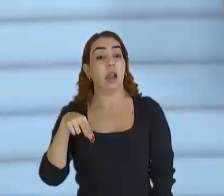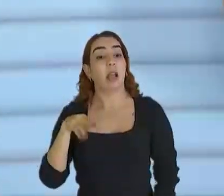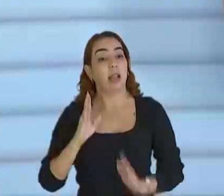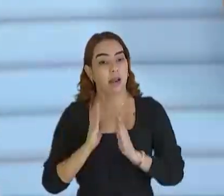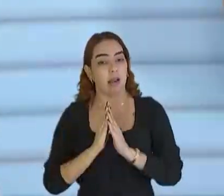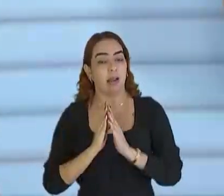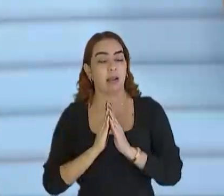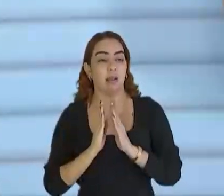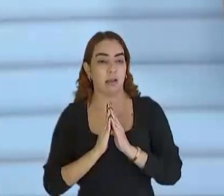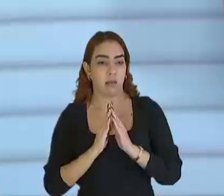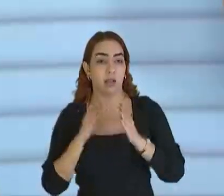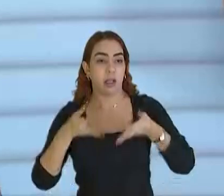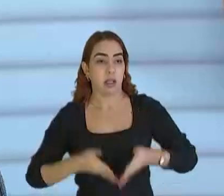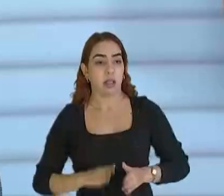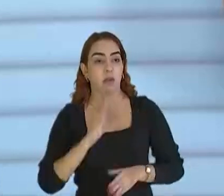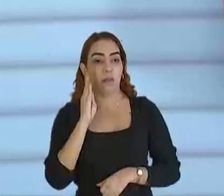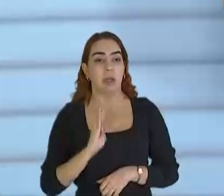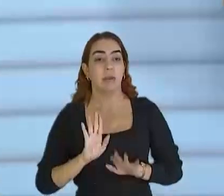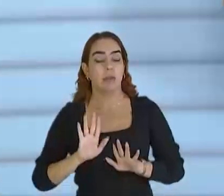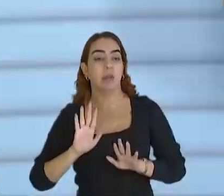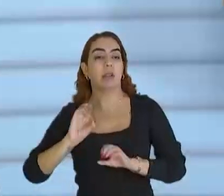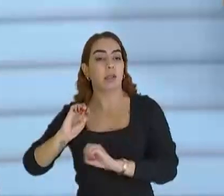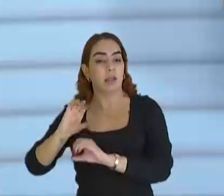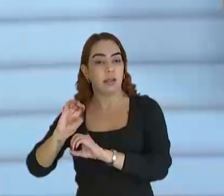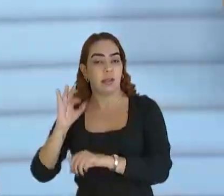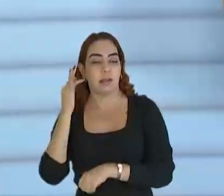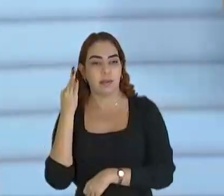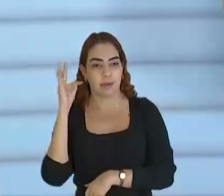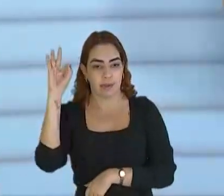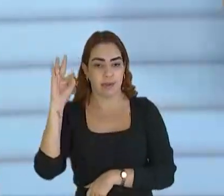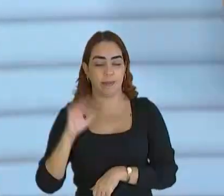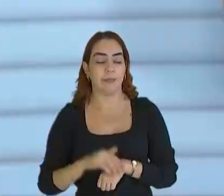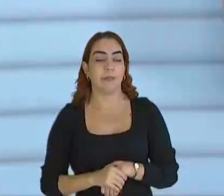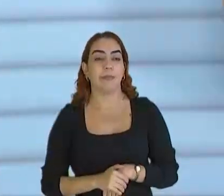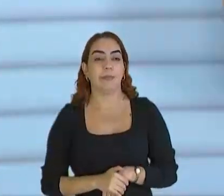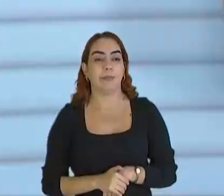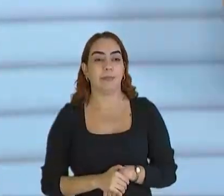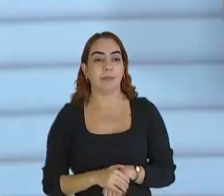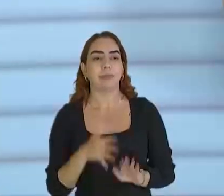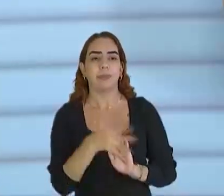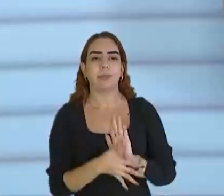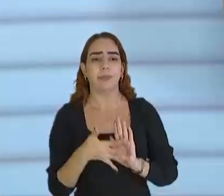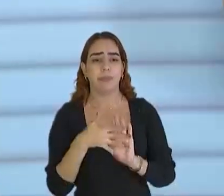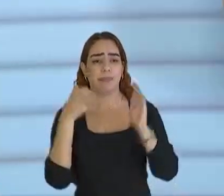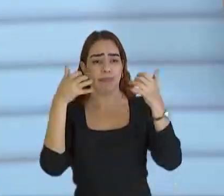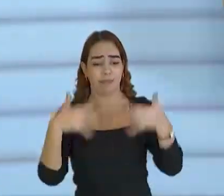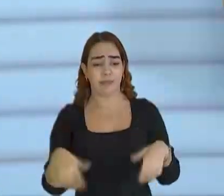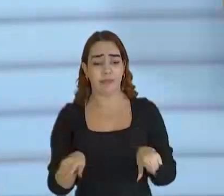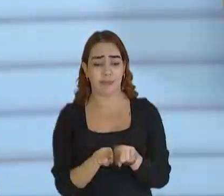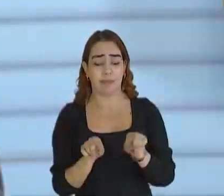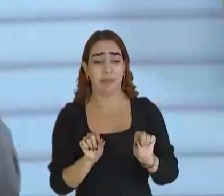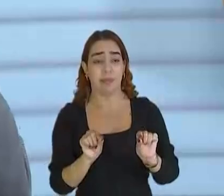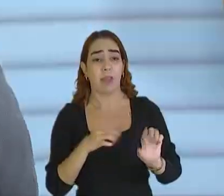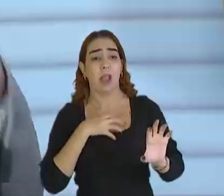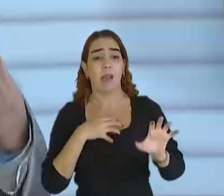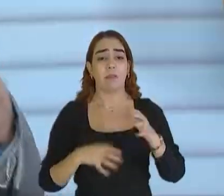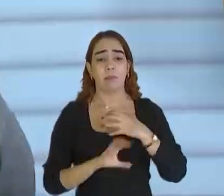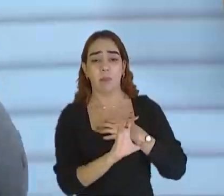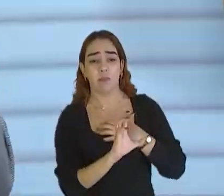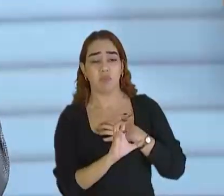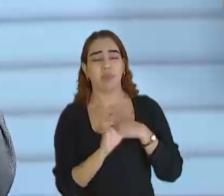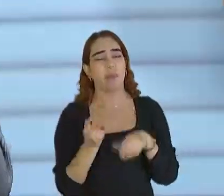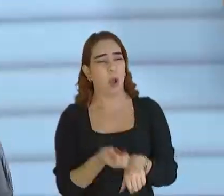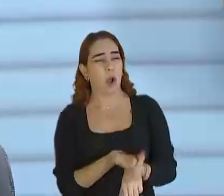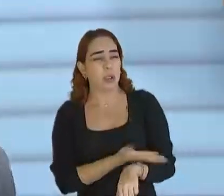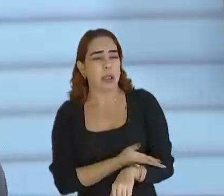é muito interessante, porque ele vai dizer isso: olha, essas organizações capturam a partir da lógica de irmandade também. Sim, então, é necessário. Sim, sim, sim.